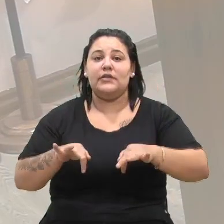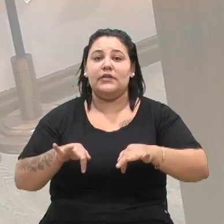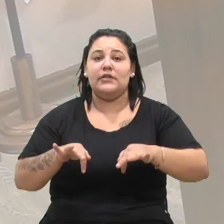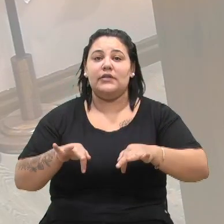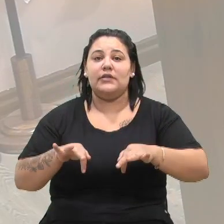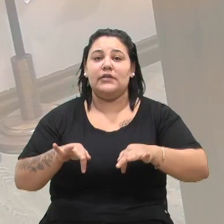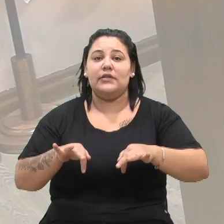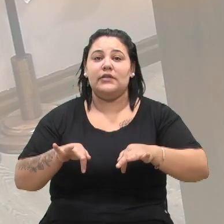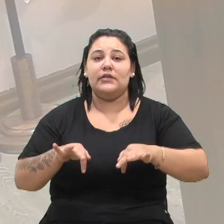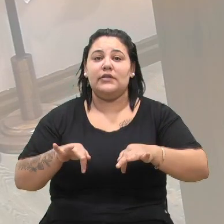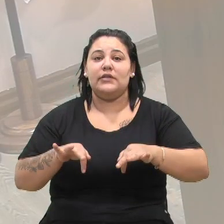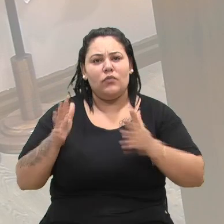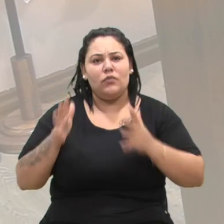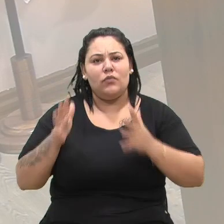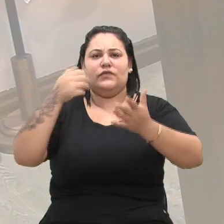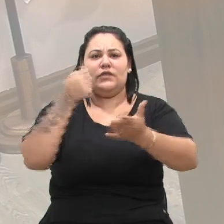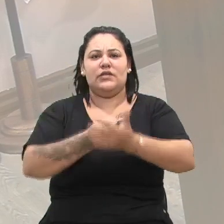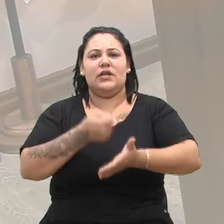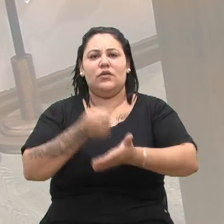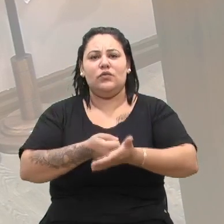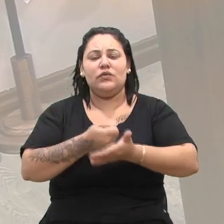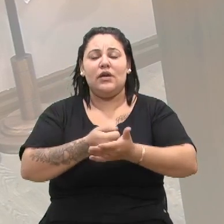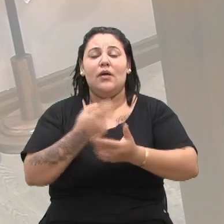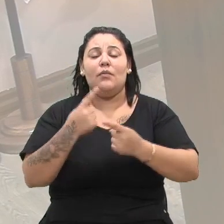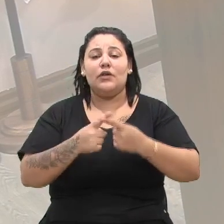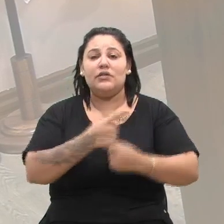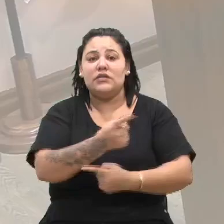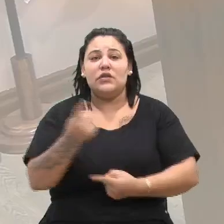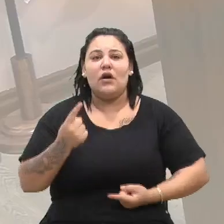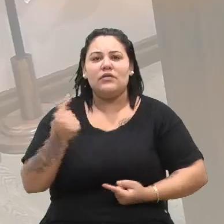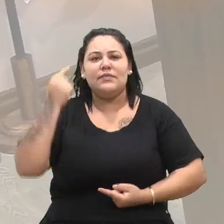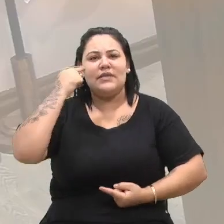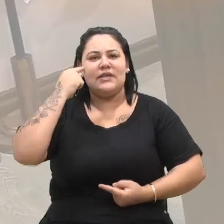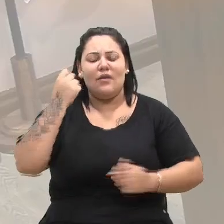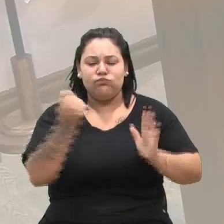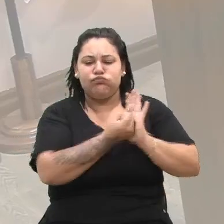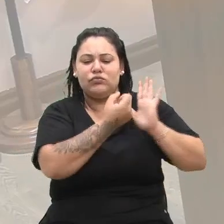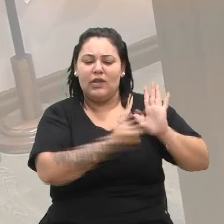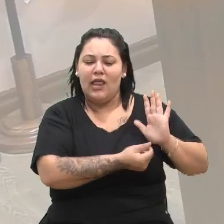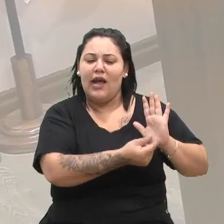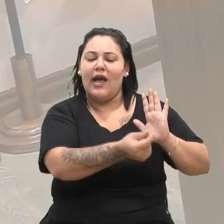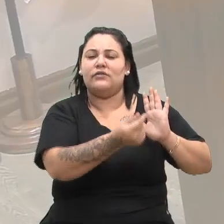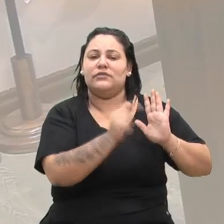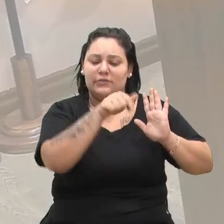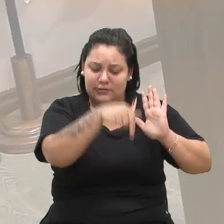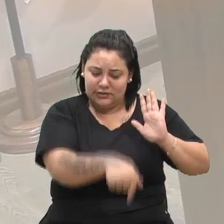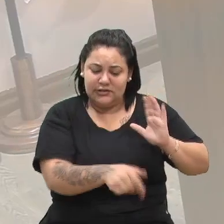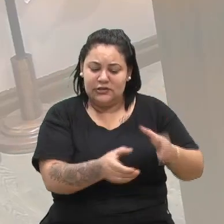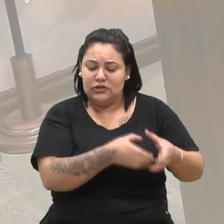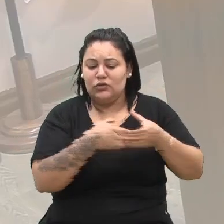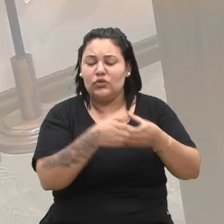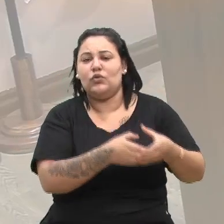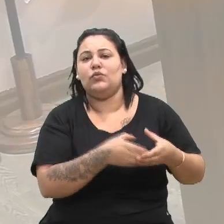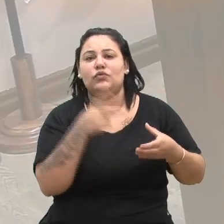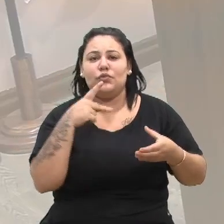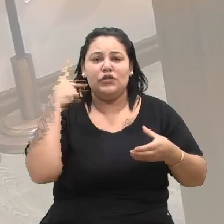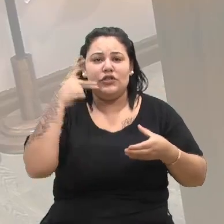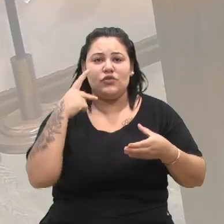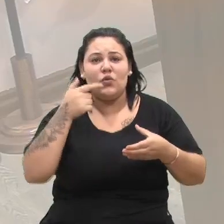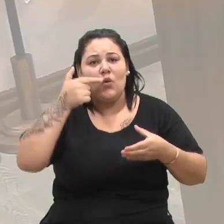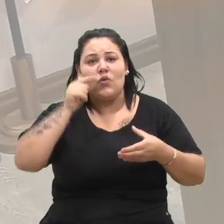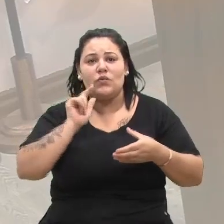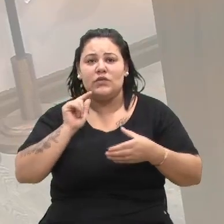luta, porque se nós pensarmos um legado que essa legislatura conseguir impulsionar para essa região